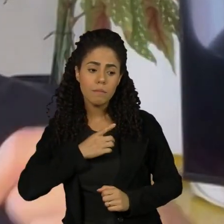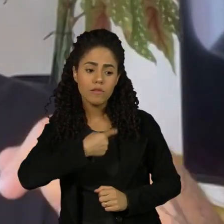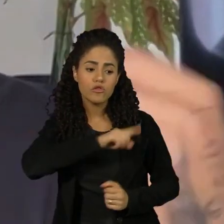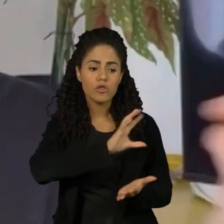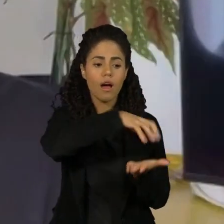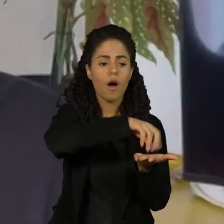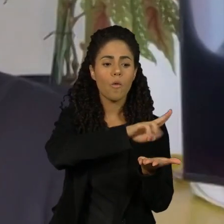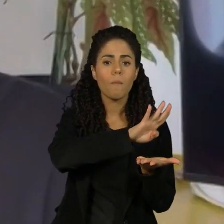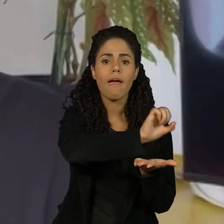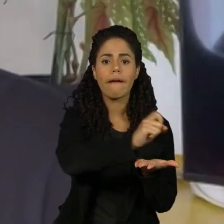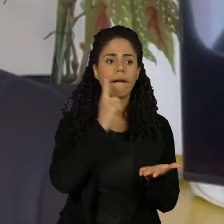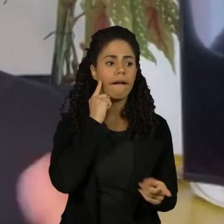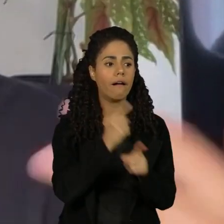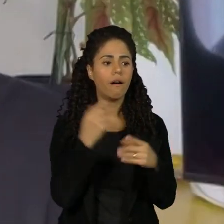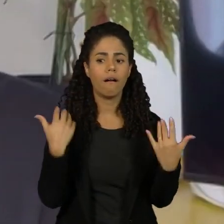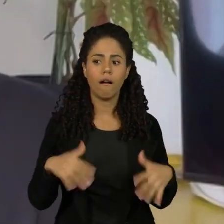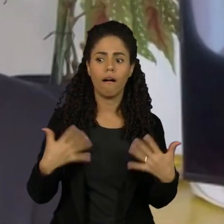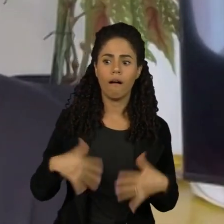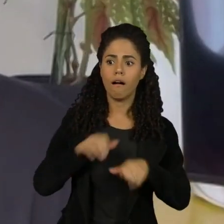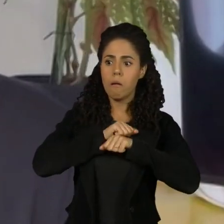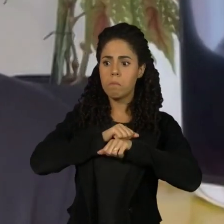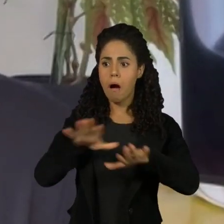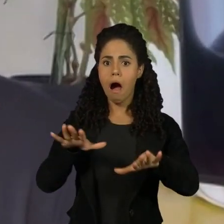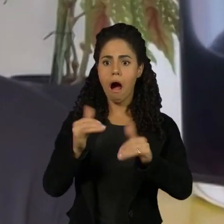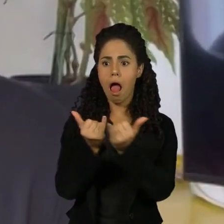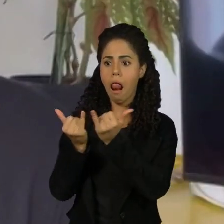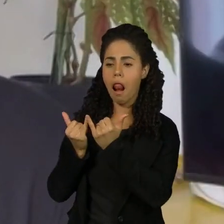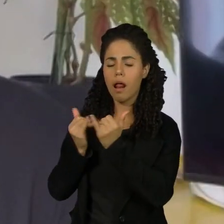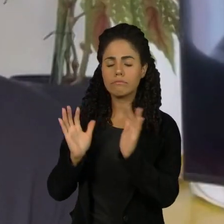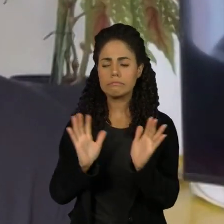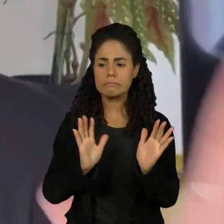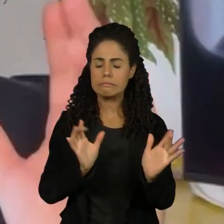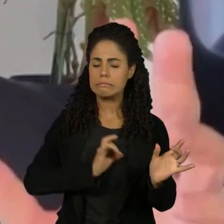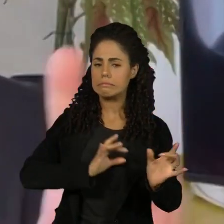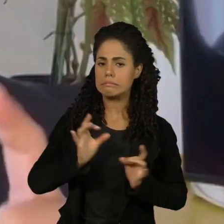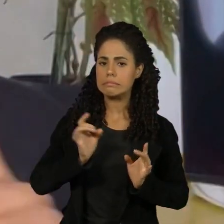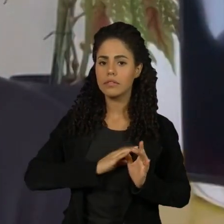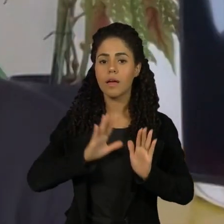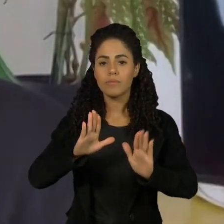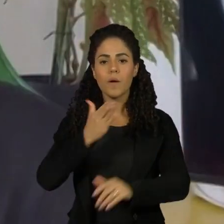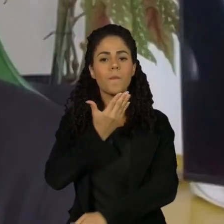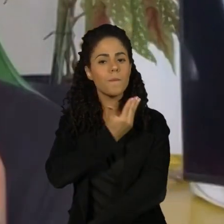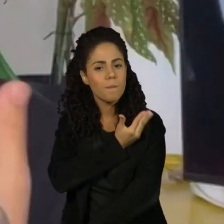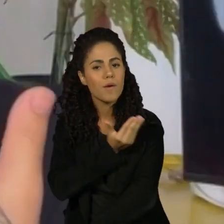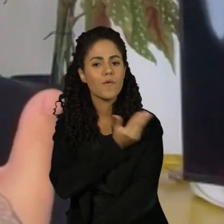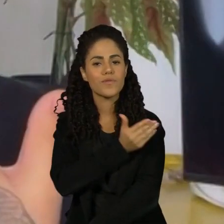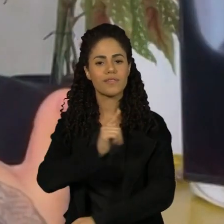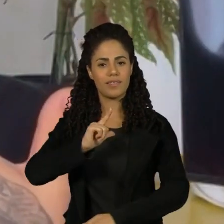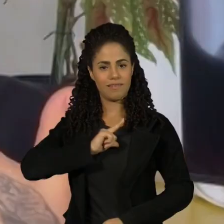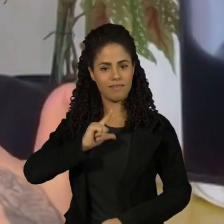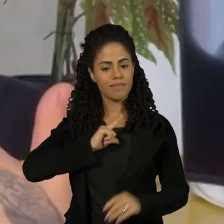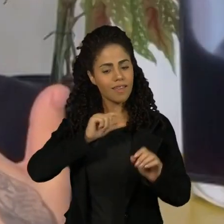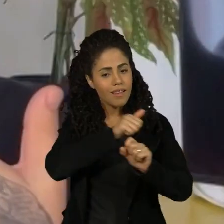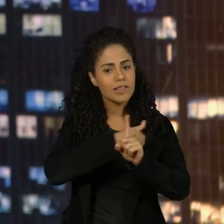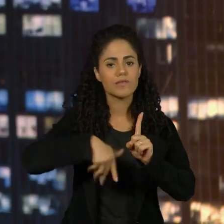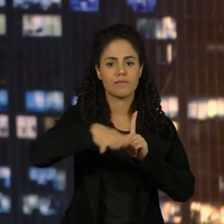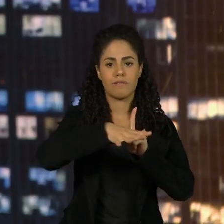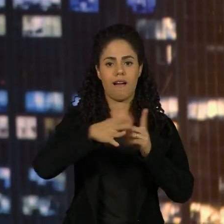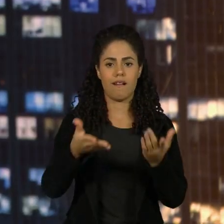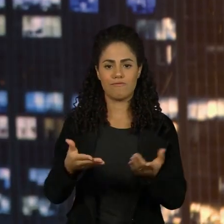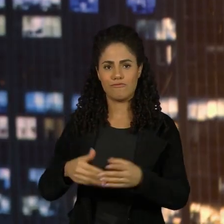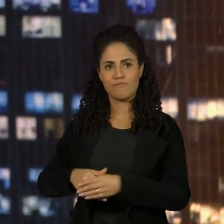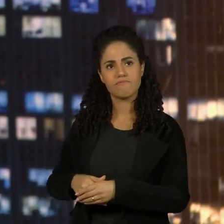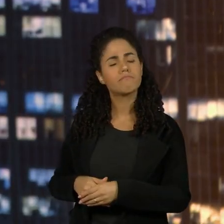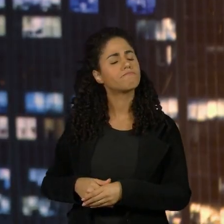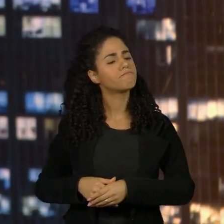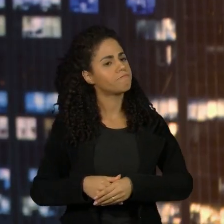e alguém descobrir e espalhar essa notícia. Então eu acho que o preconceito ainda atinge muitas pessoas que vivem com HIV. Acho